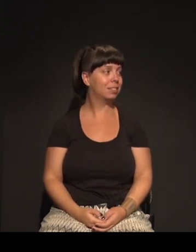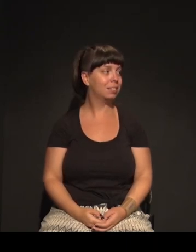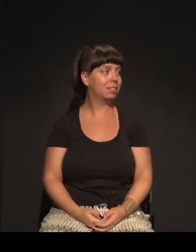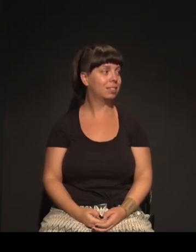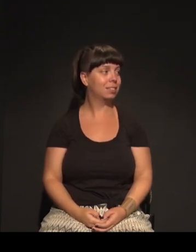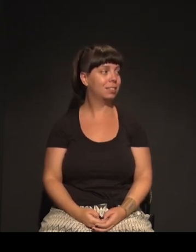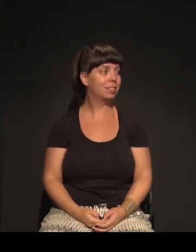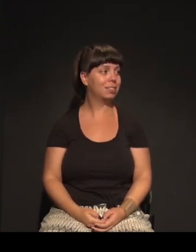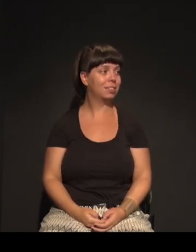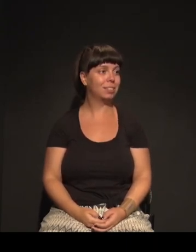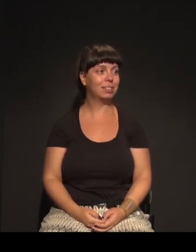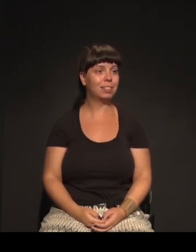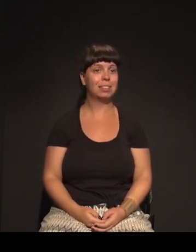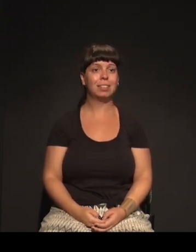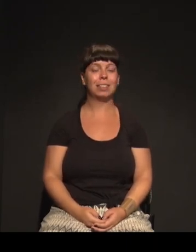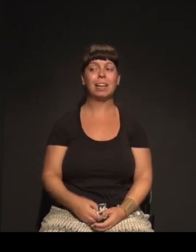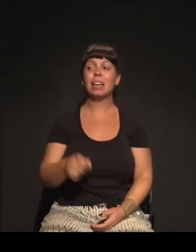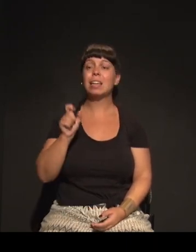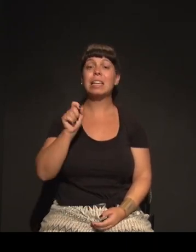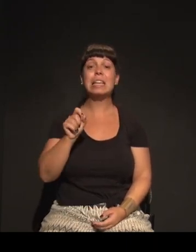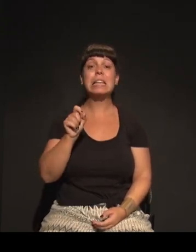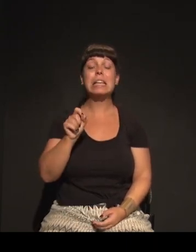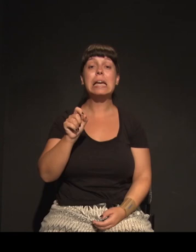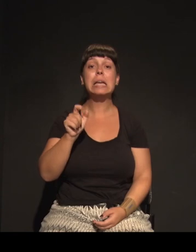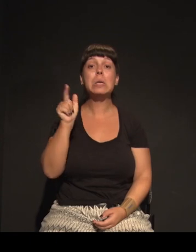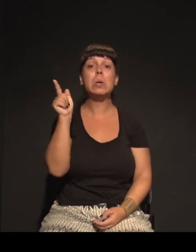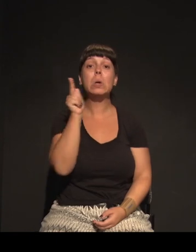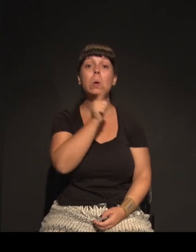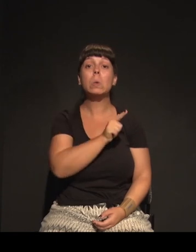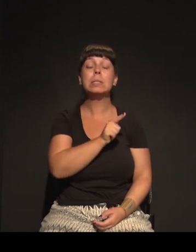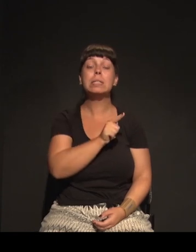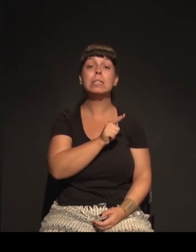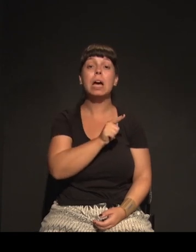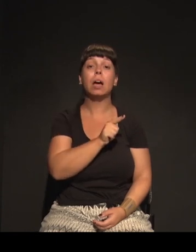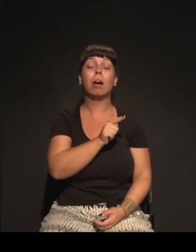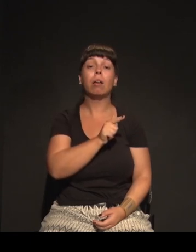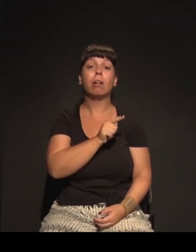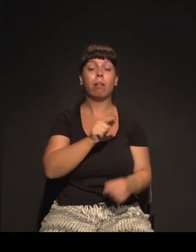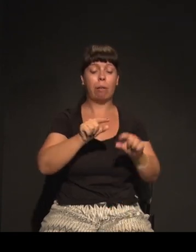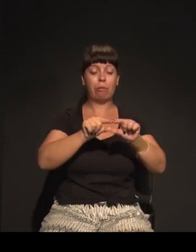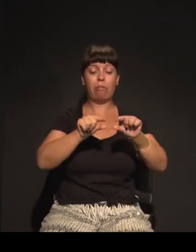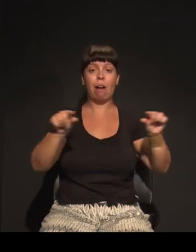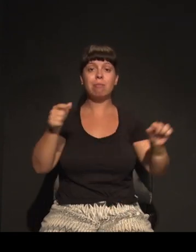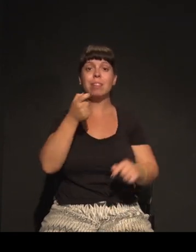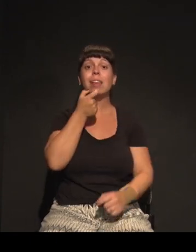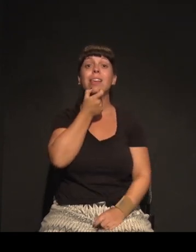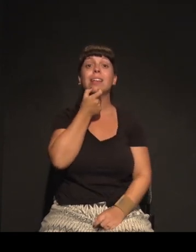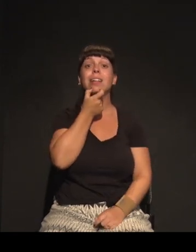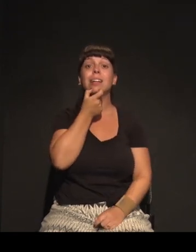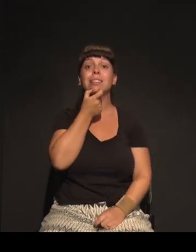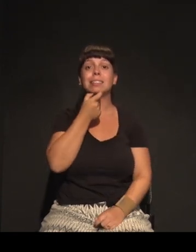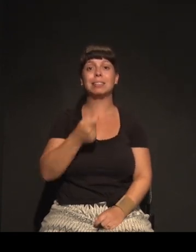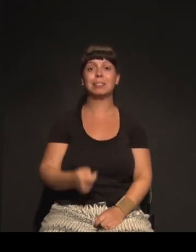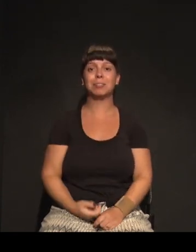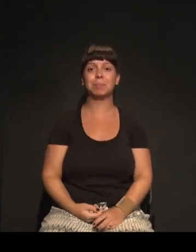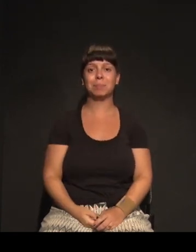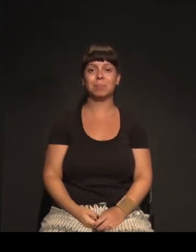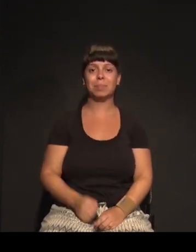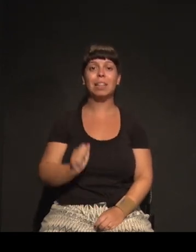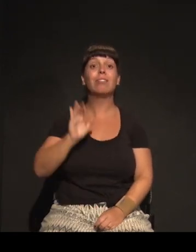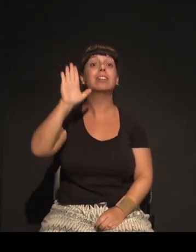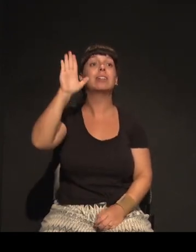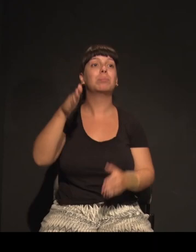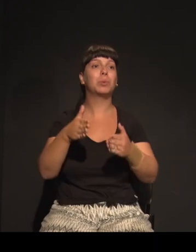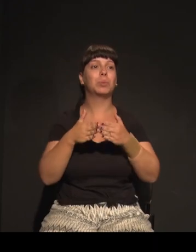é quem aqui fala uma frase em inglês levanta a mão por